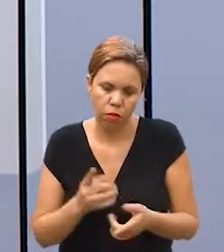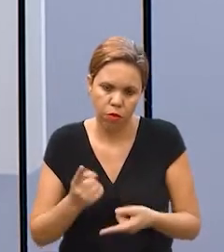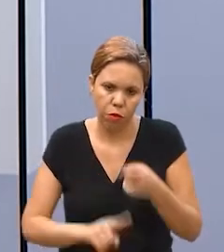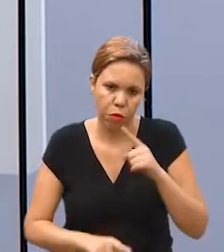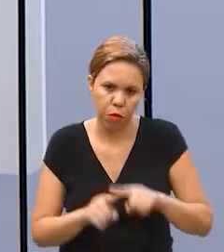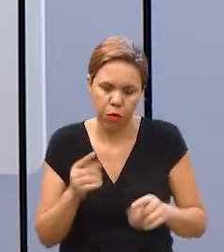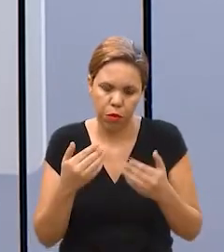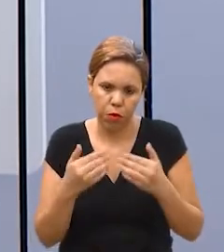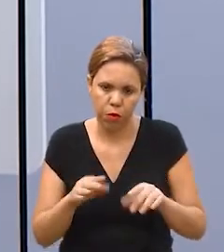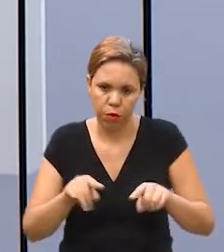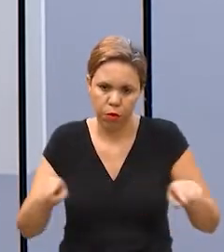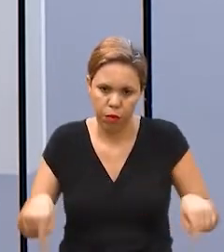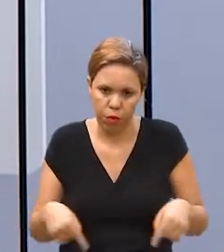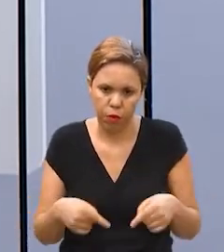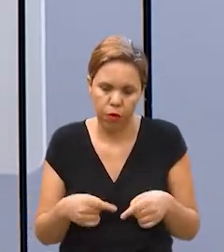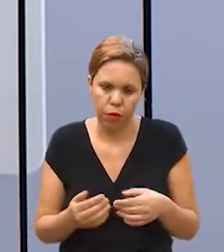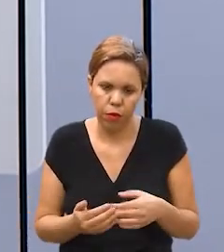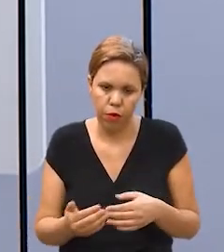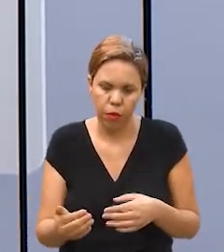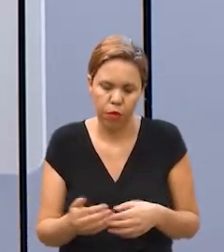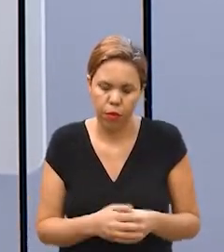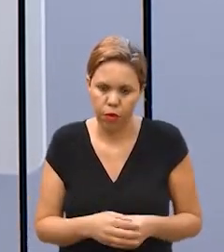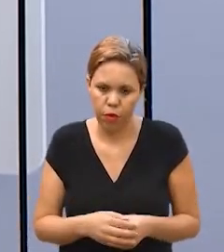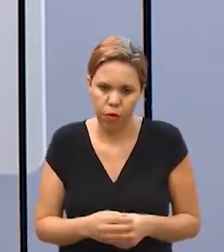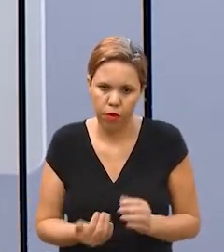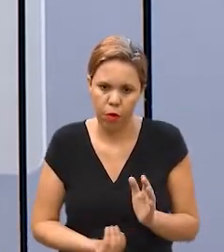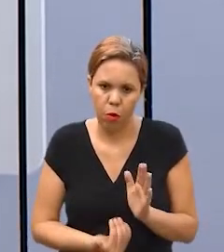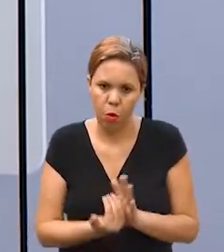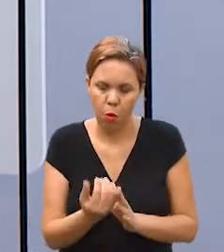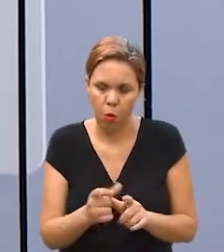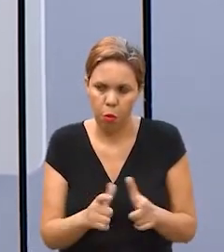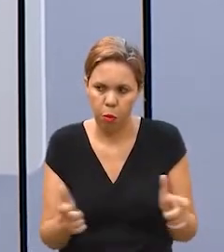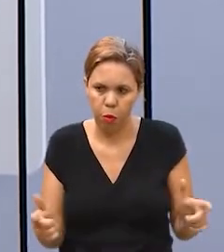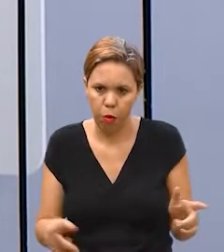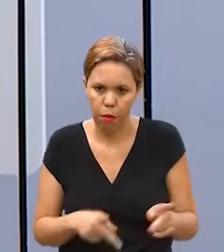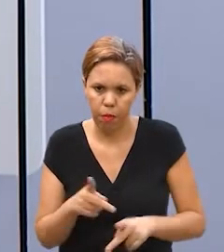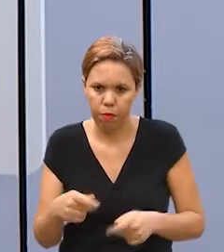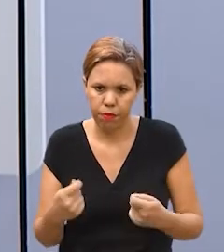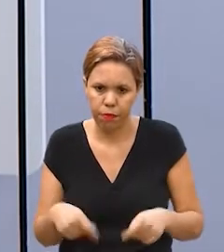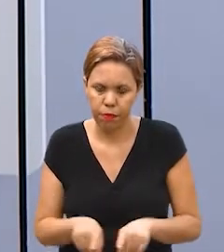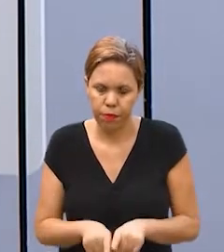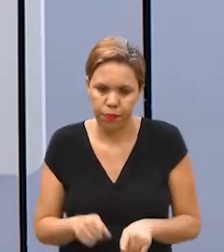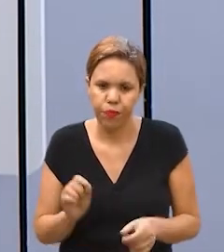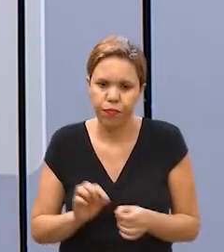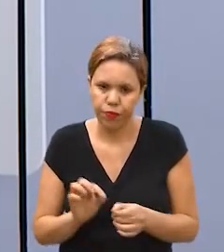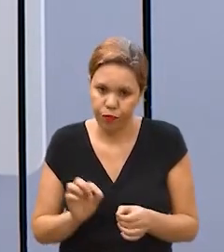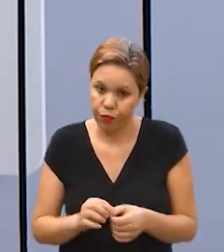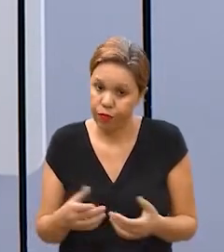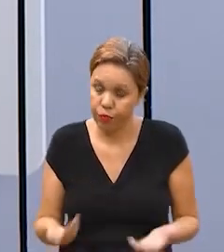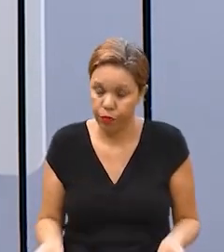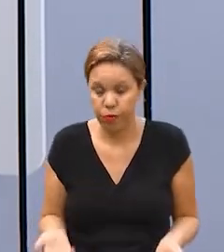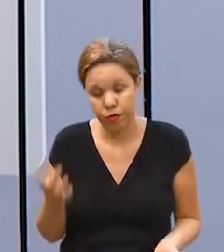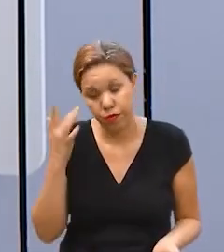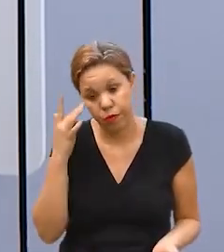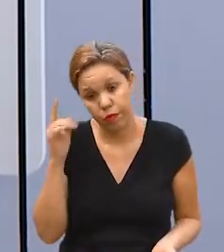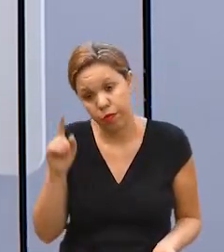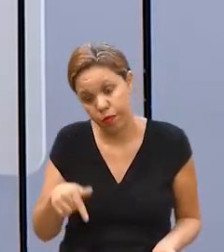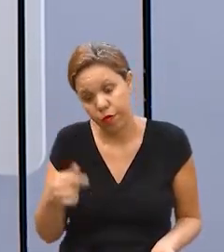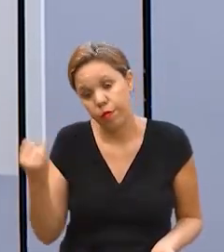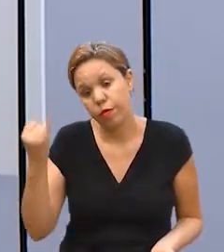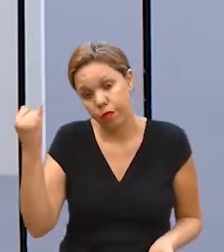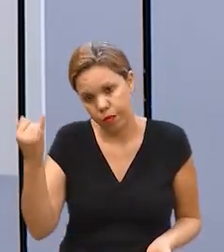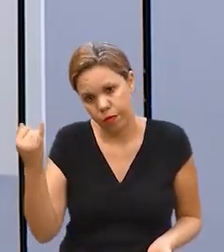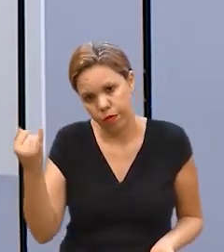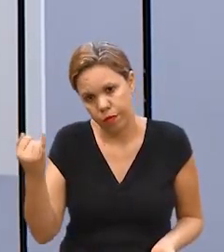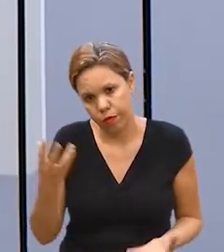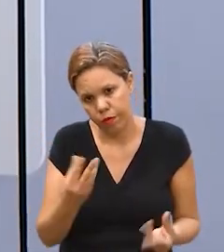firmado, né, de reabertura de salas a partir do aumento da demanda será feito, né, porque acho que isso é